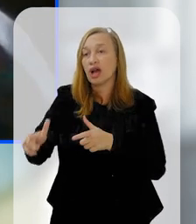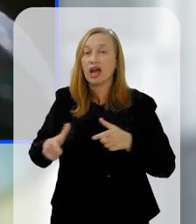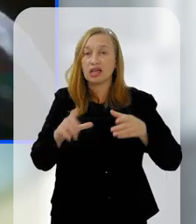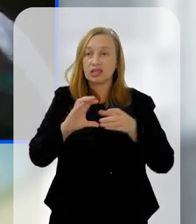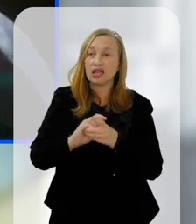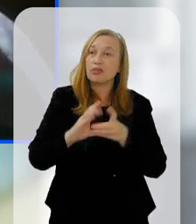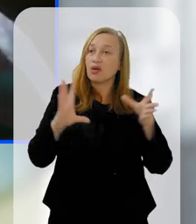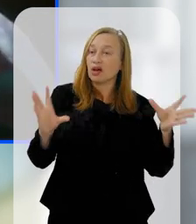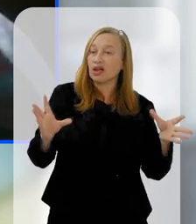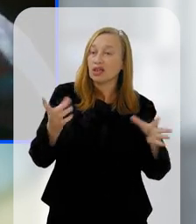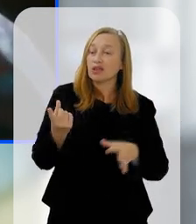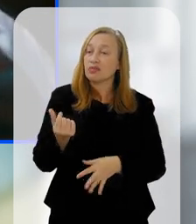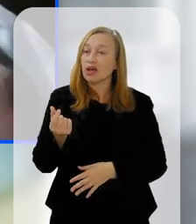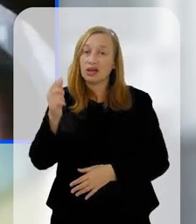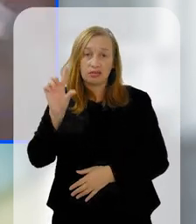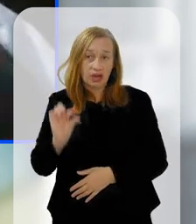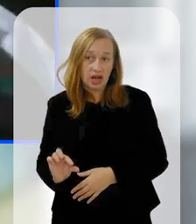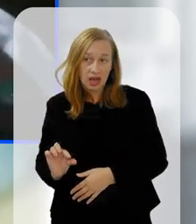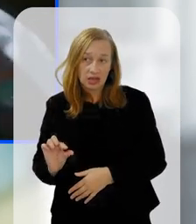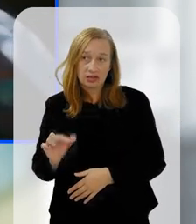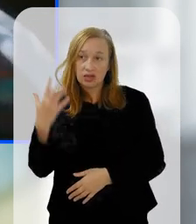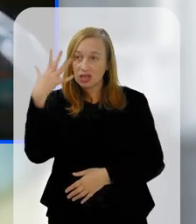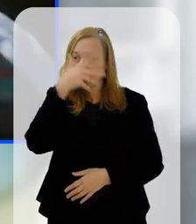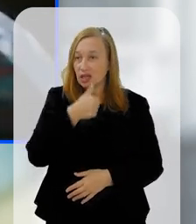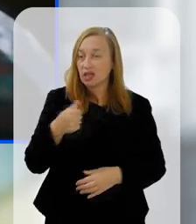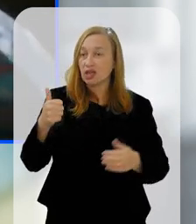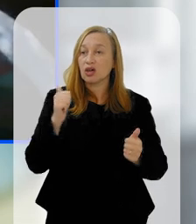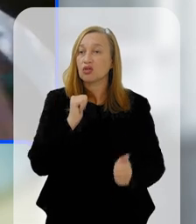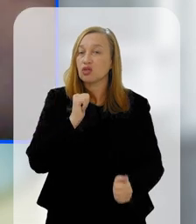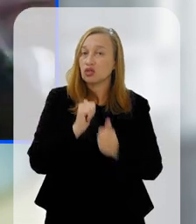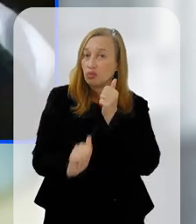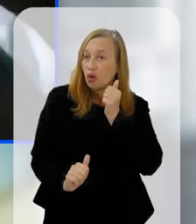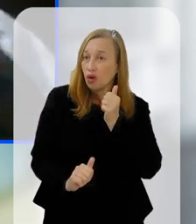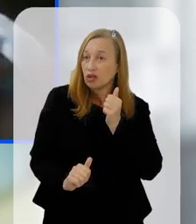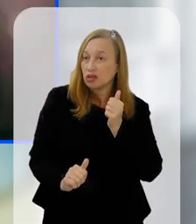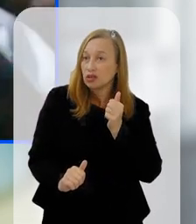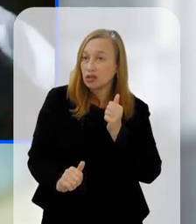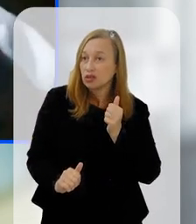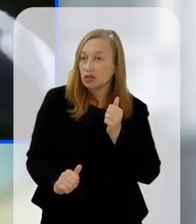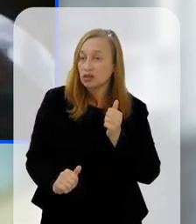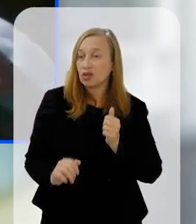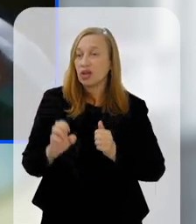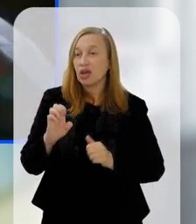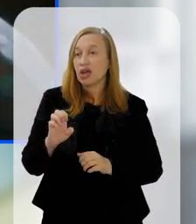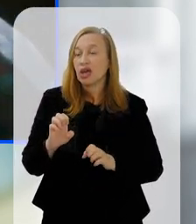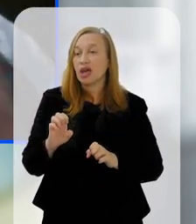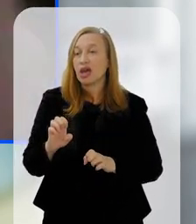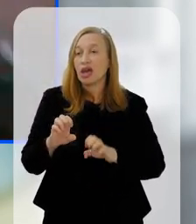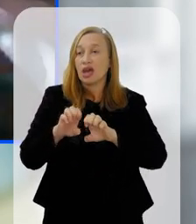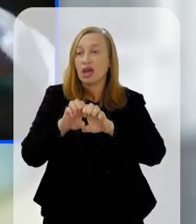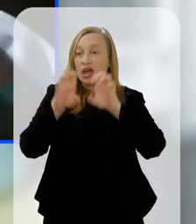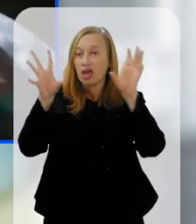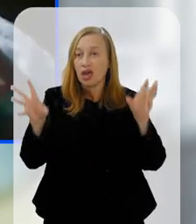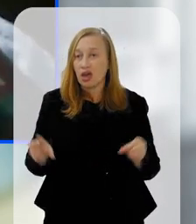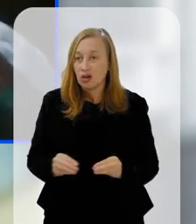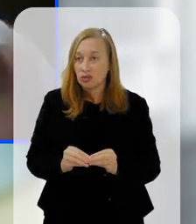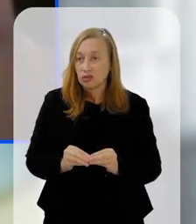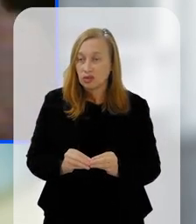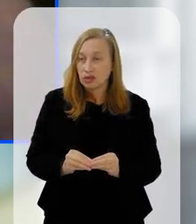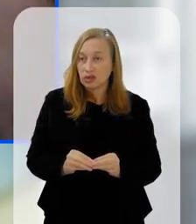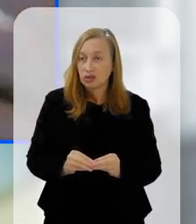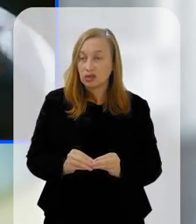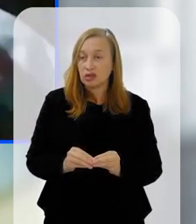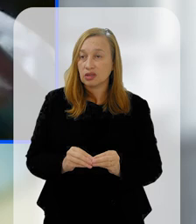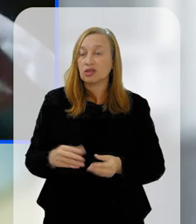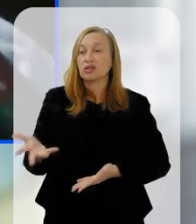poucos espaços democráticos, bom, bonito e barato, né? Do Verdade. esporte, do lazer, né? Do ecoturismo,